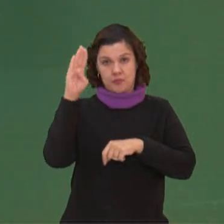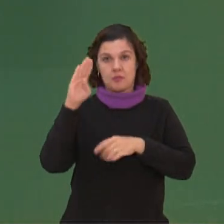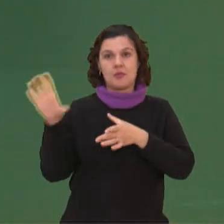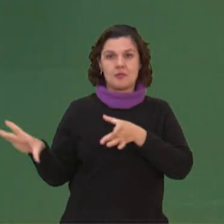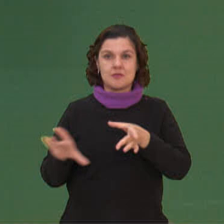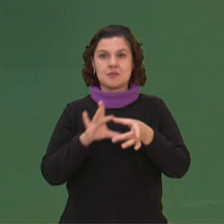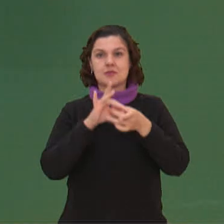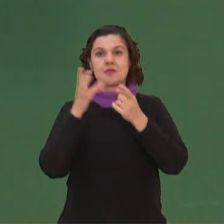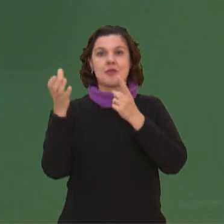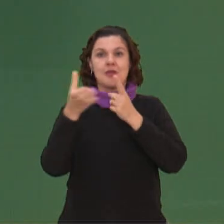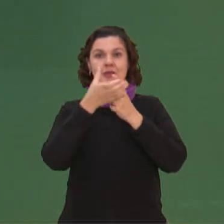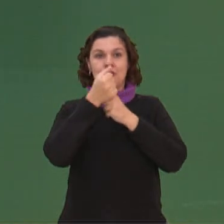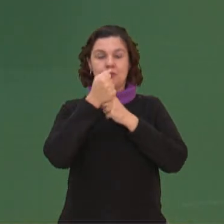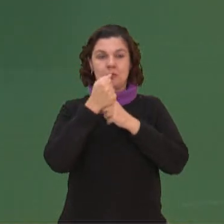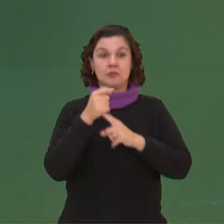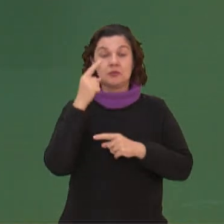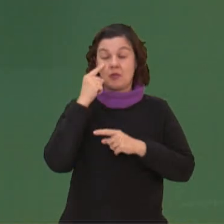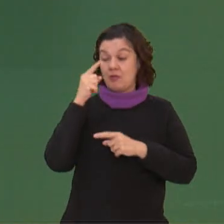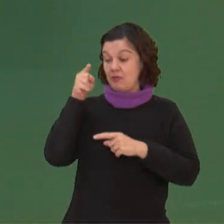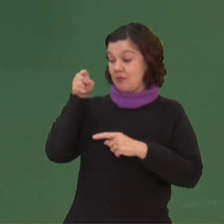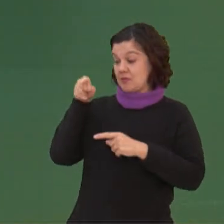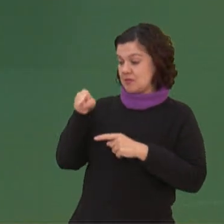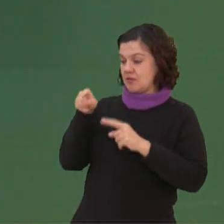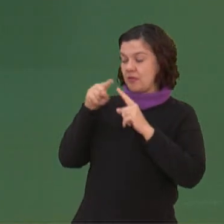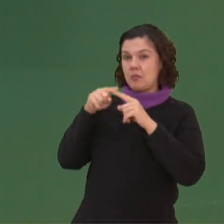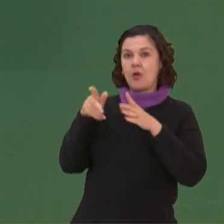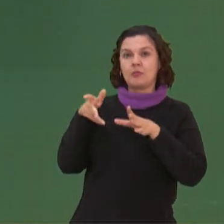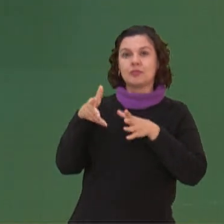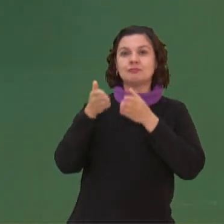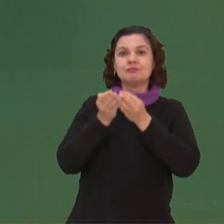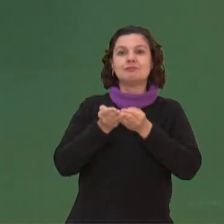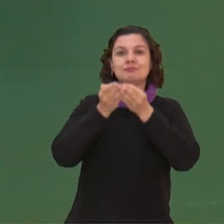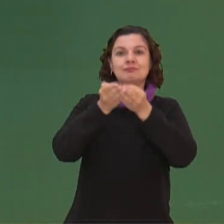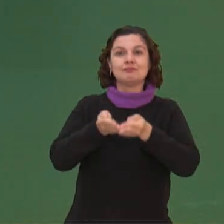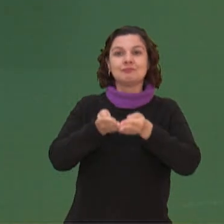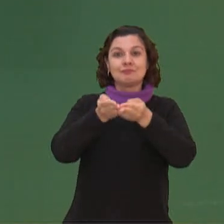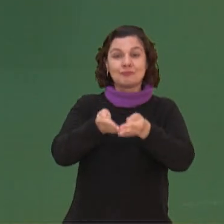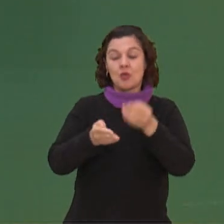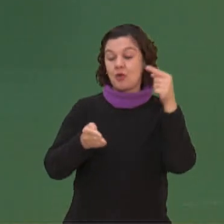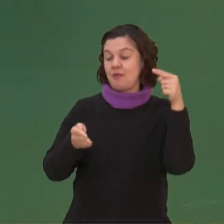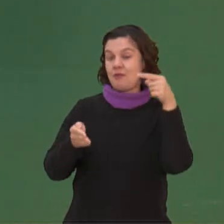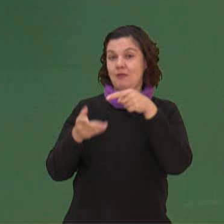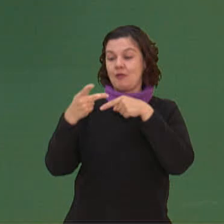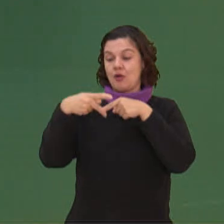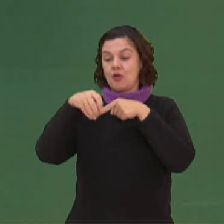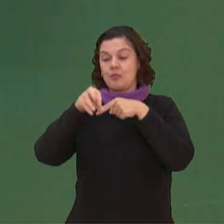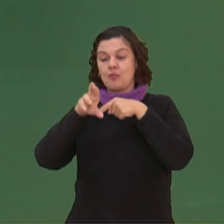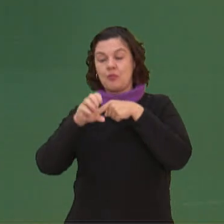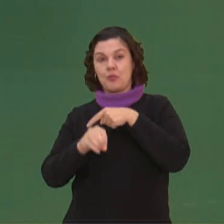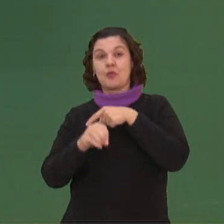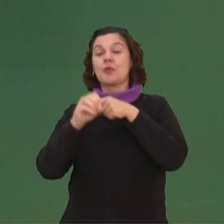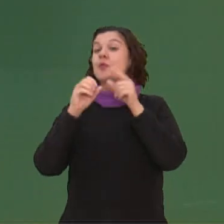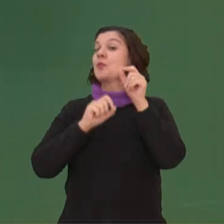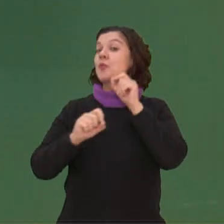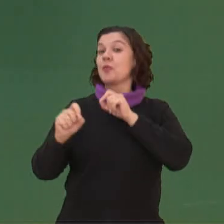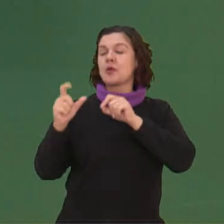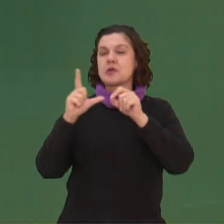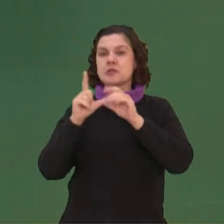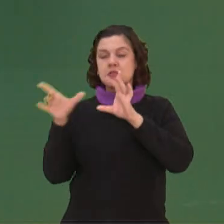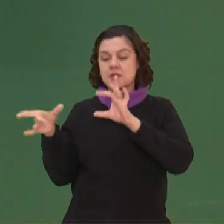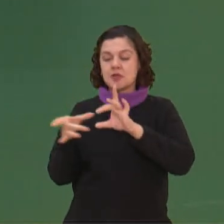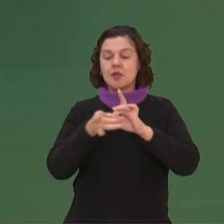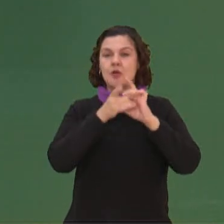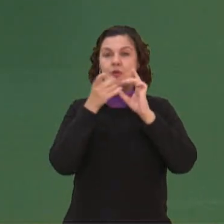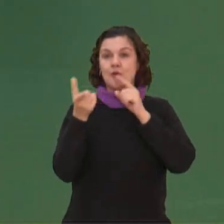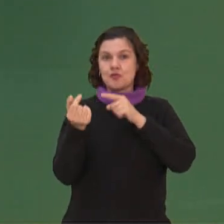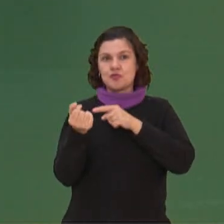domine. Tem até o porto nesta imagem, porque a partir de uma união econômica e monetária,